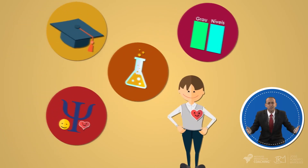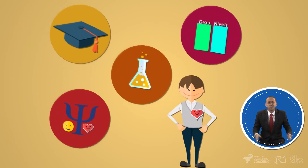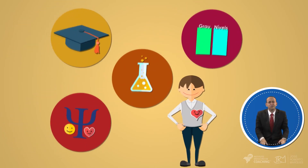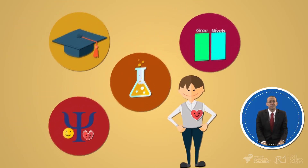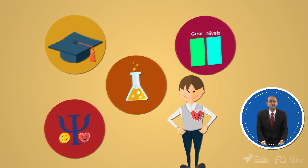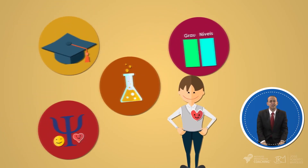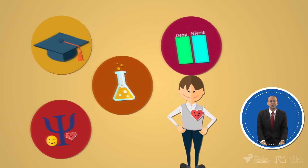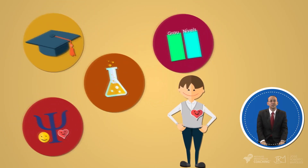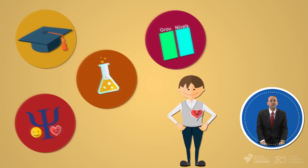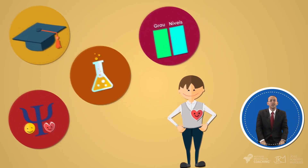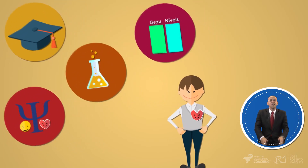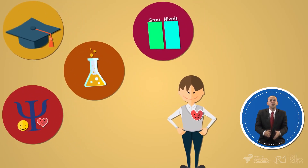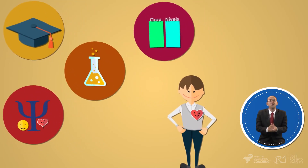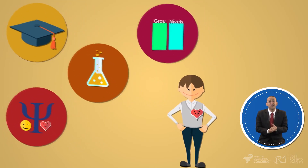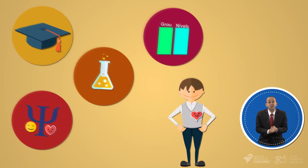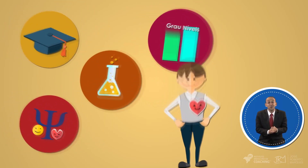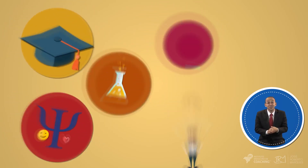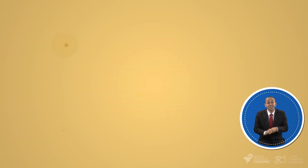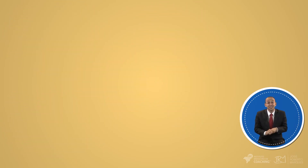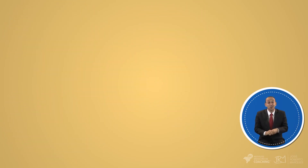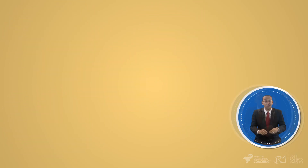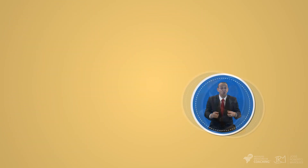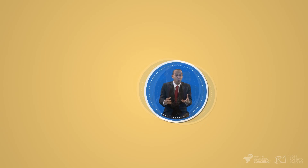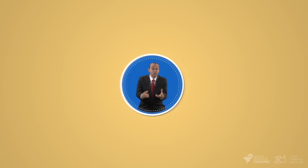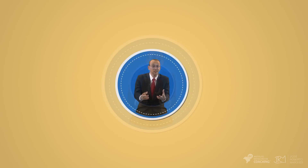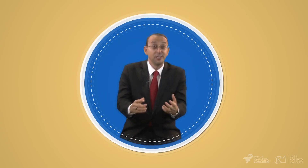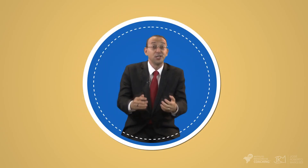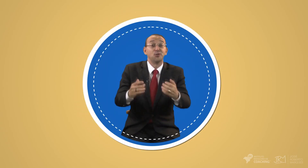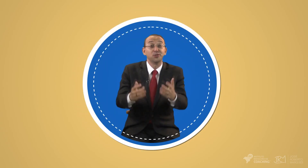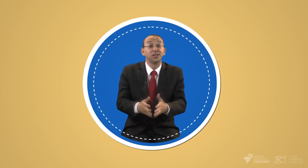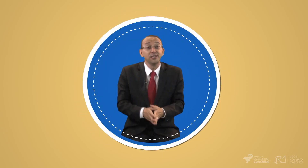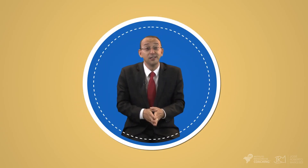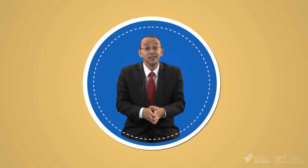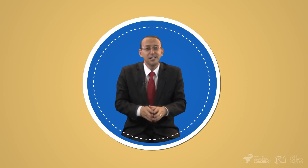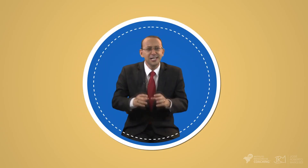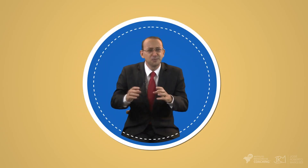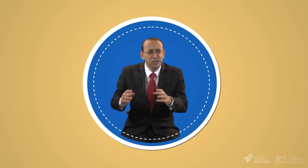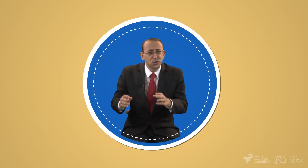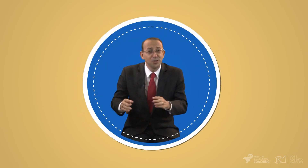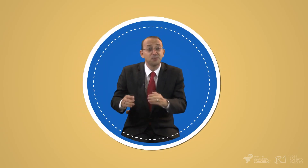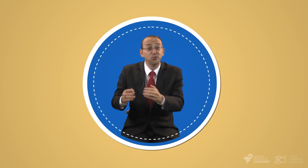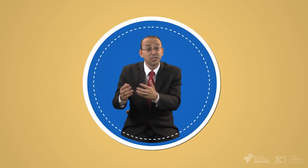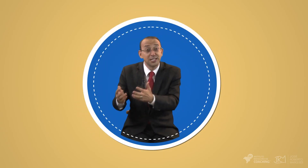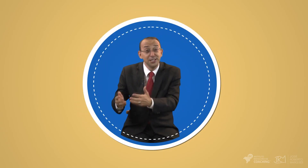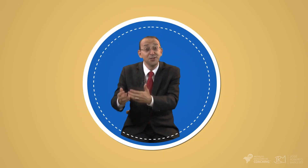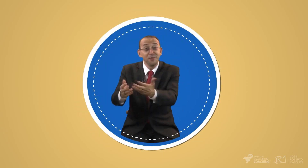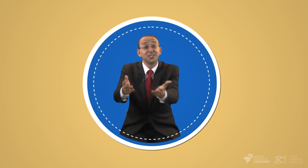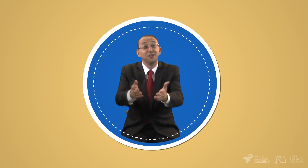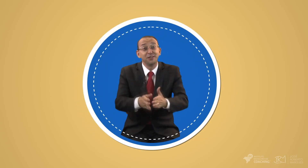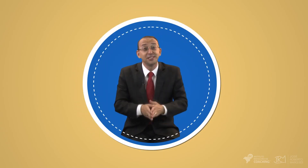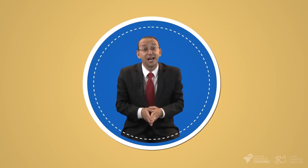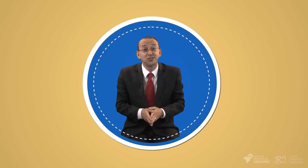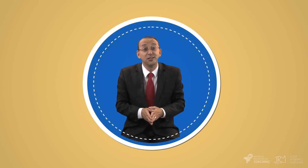apaixonado pela felicidade e eu vejo no meu dia a dia como Coach e como trainer as pessoas buscando e